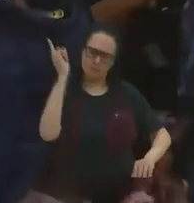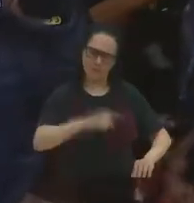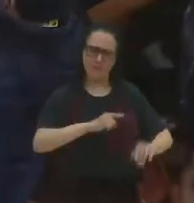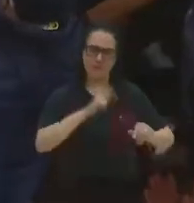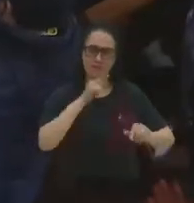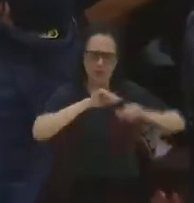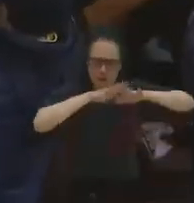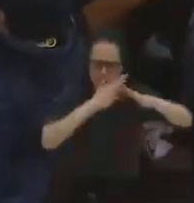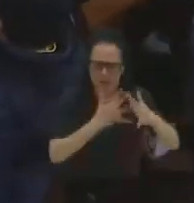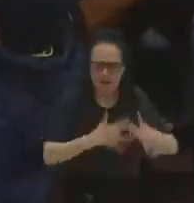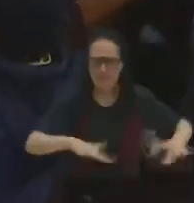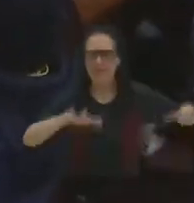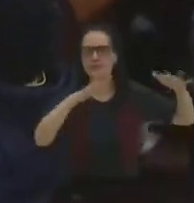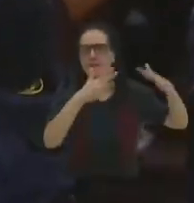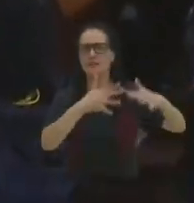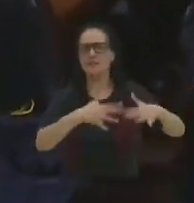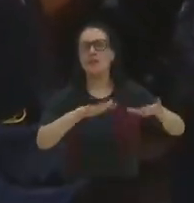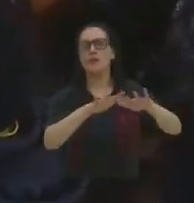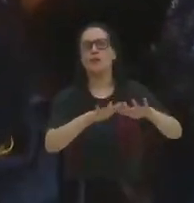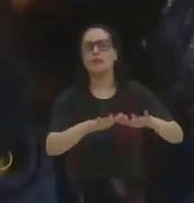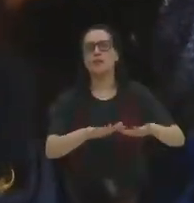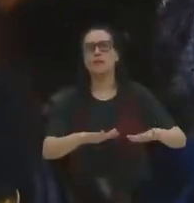mar obedeceu.